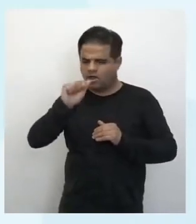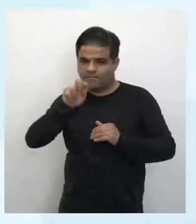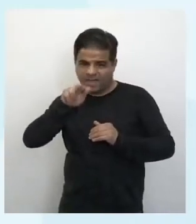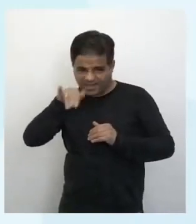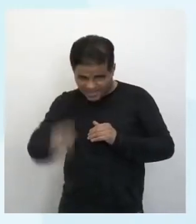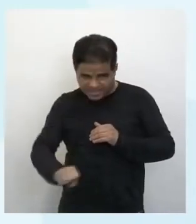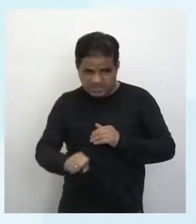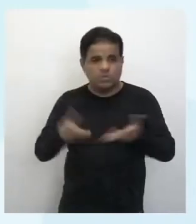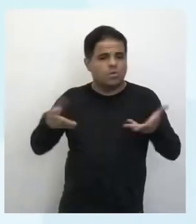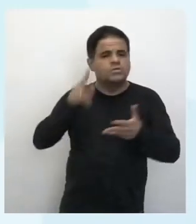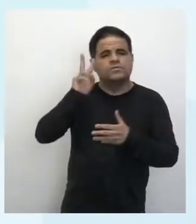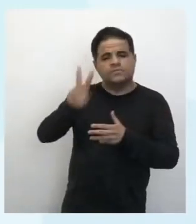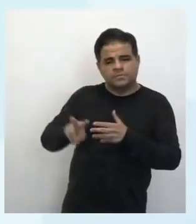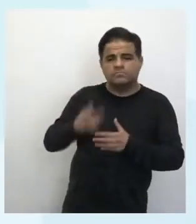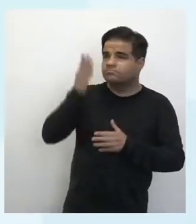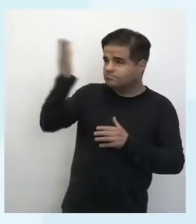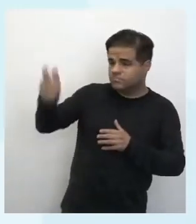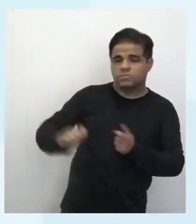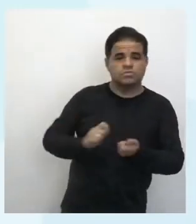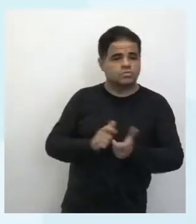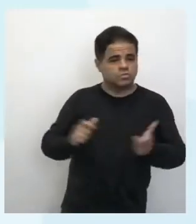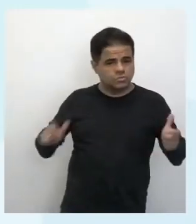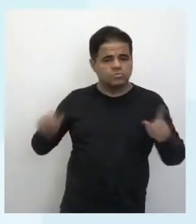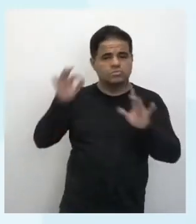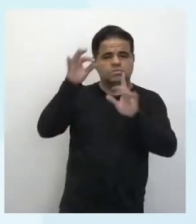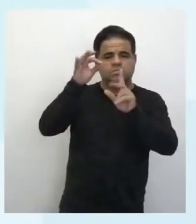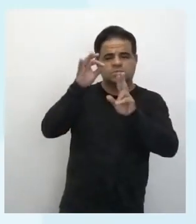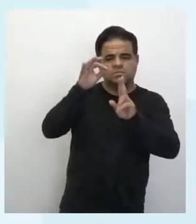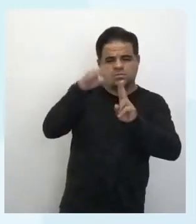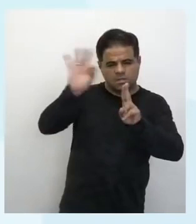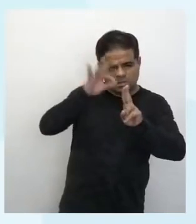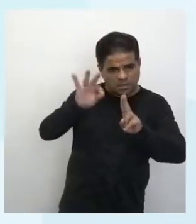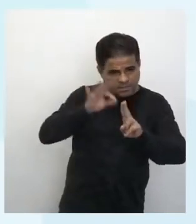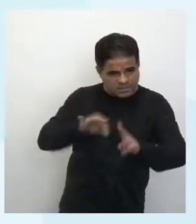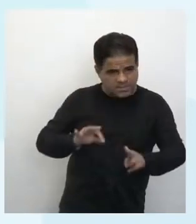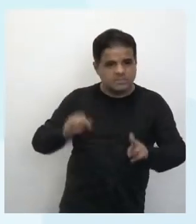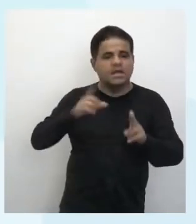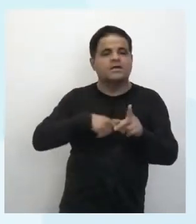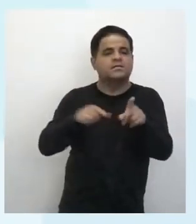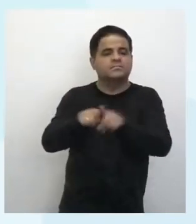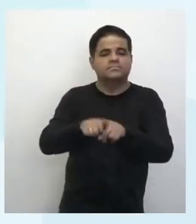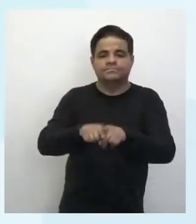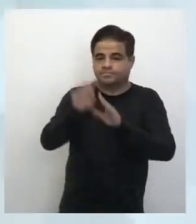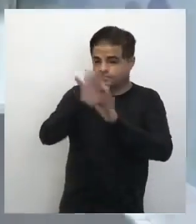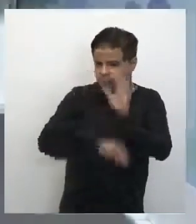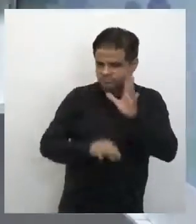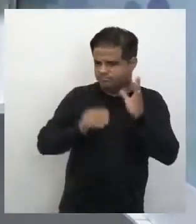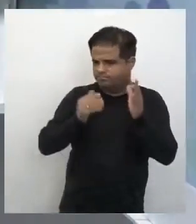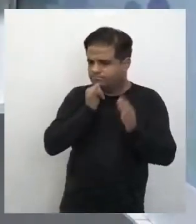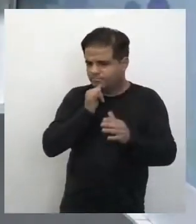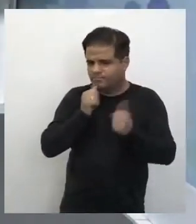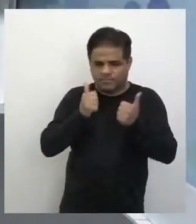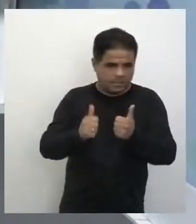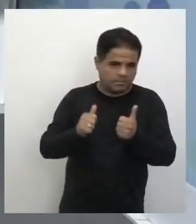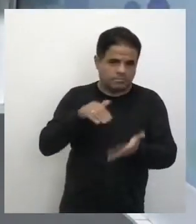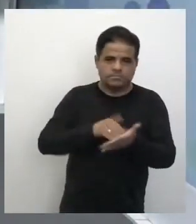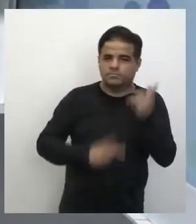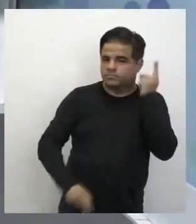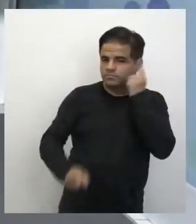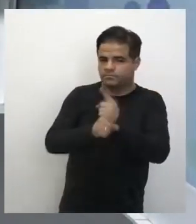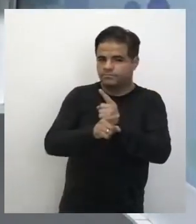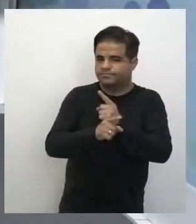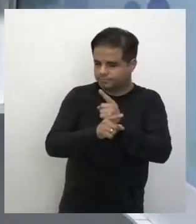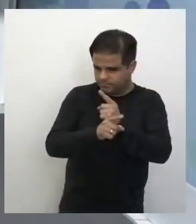@prof.maurofarias. Vimos aí o que está na tela, a estrutura da sintática, oração subordinada, texto, reportagem como exemplo. Até a próxima